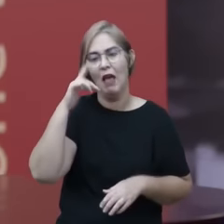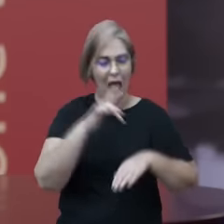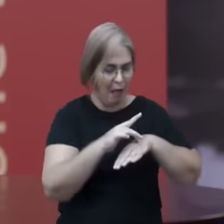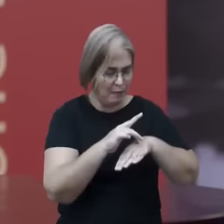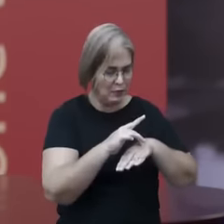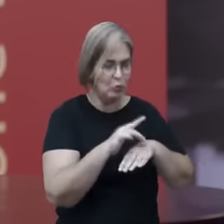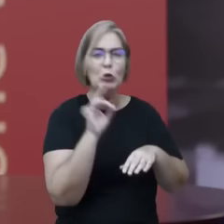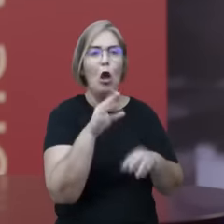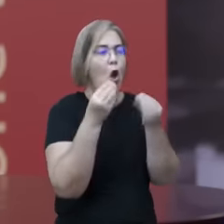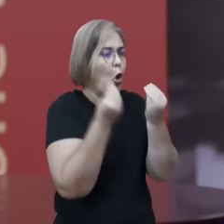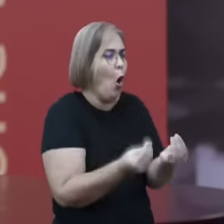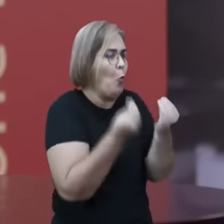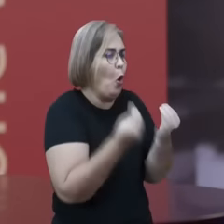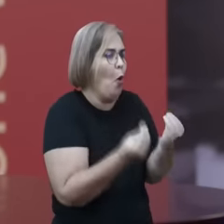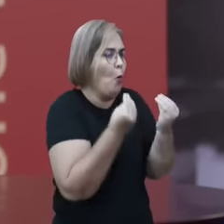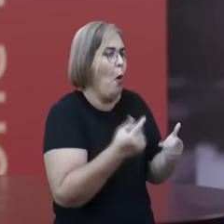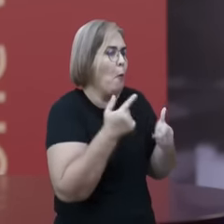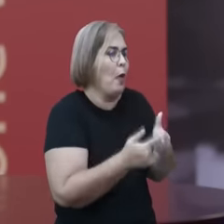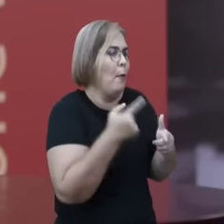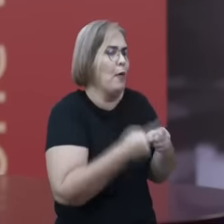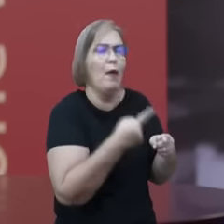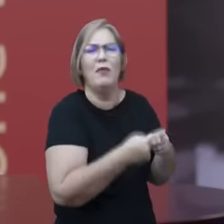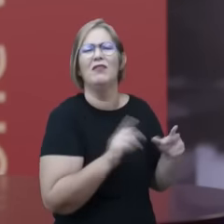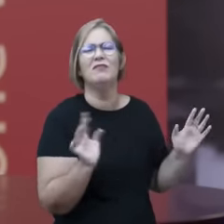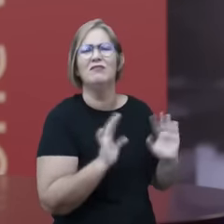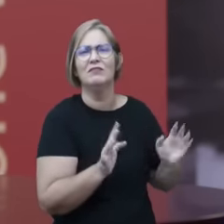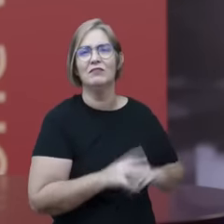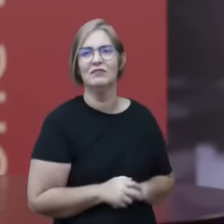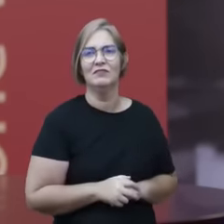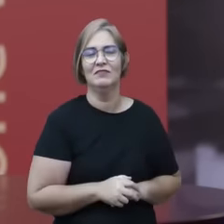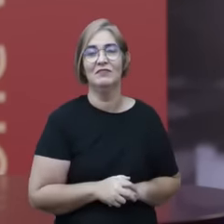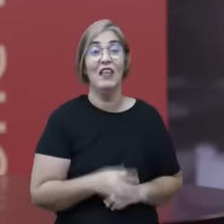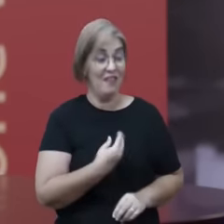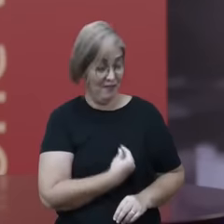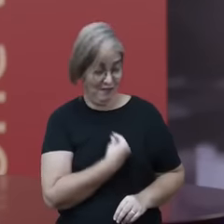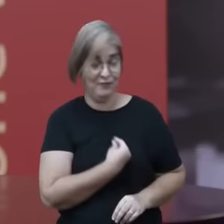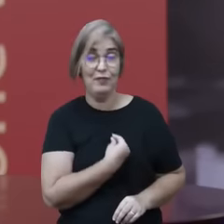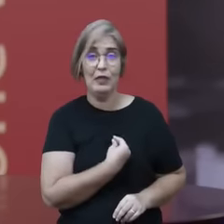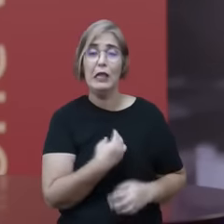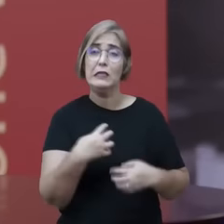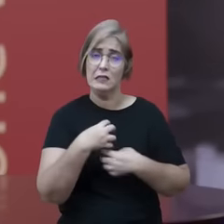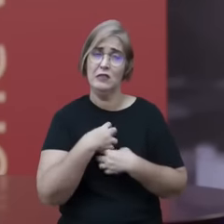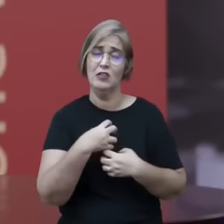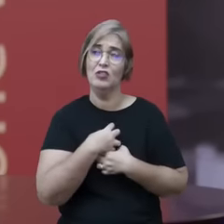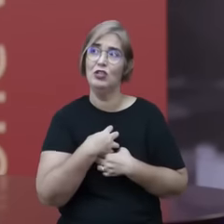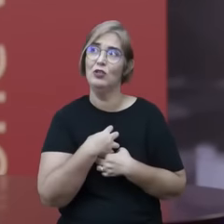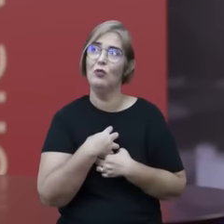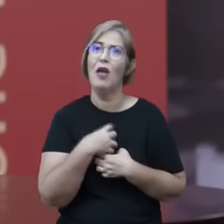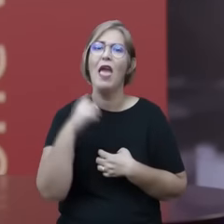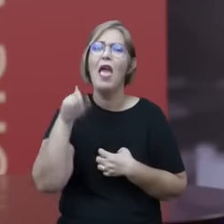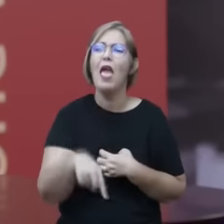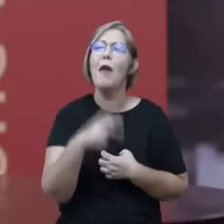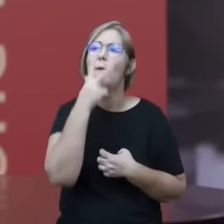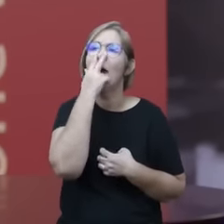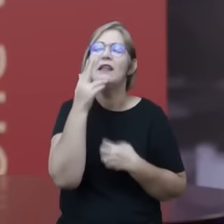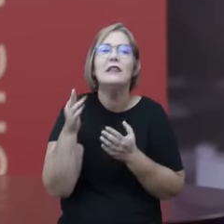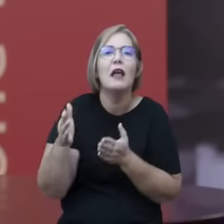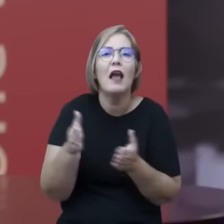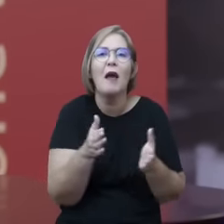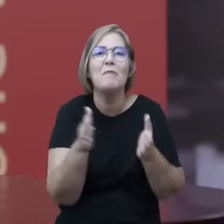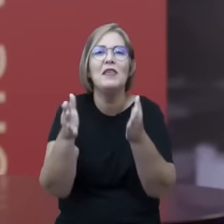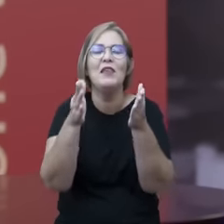nem a Deus. Mas esse o sentido que nós vamos buscando é a próprio caminho, é o próprio